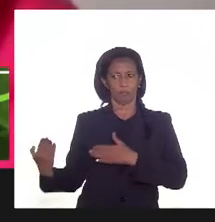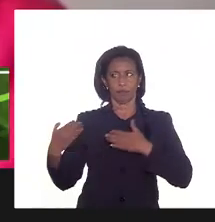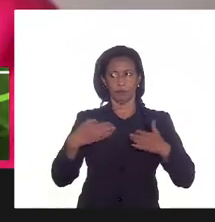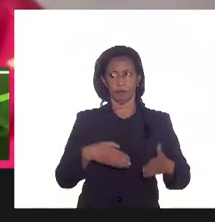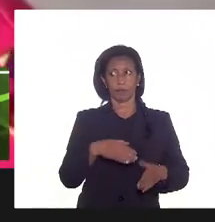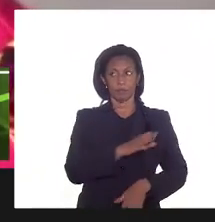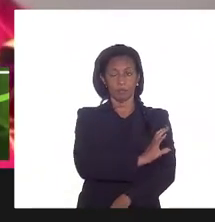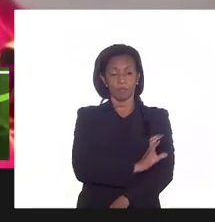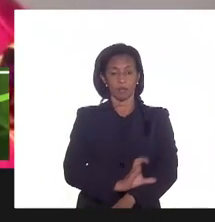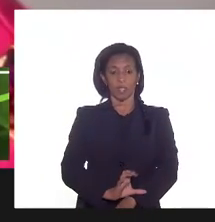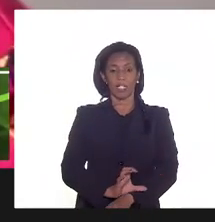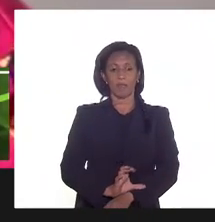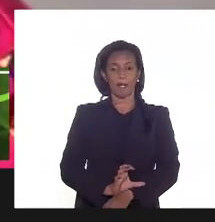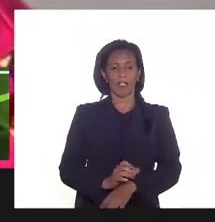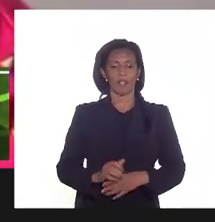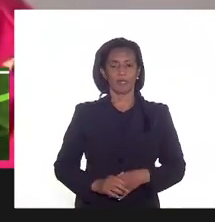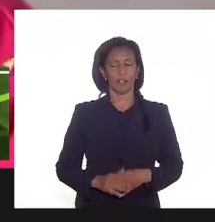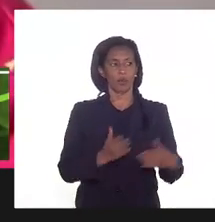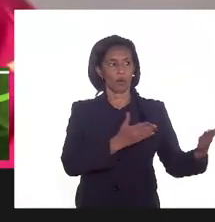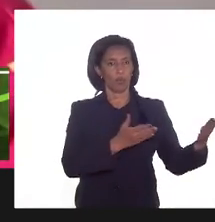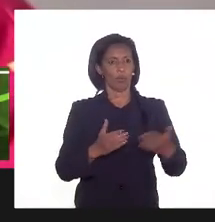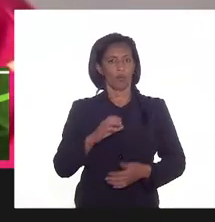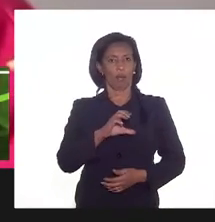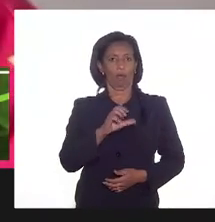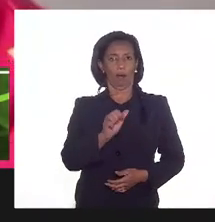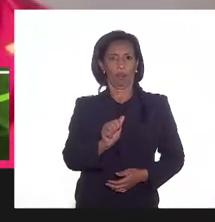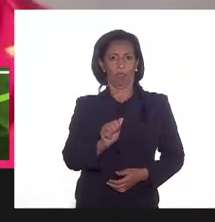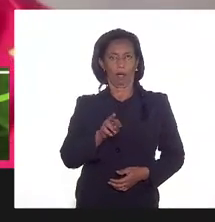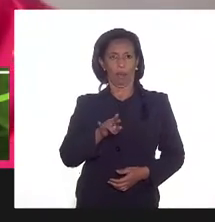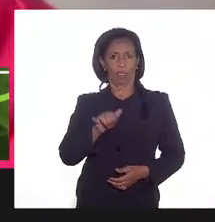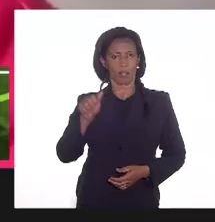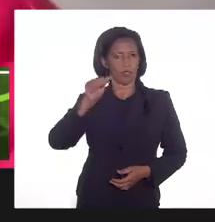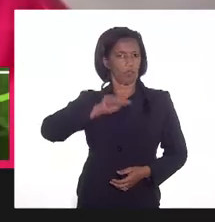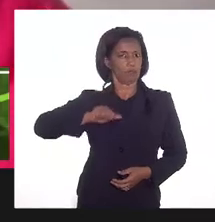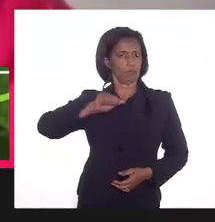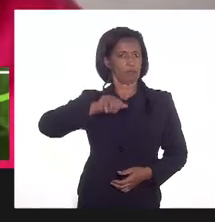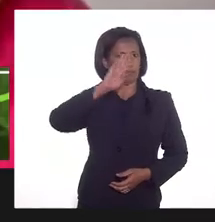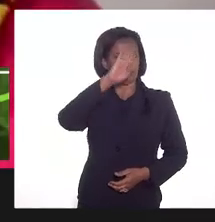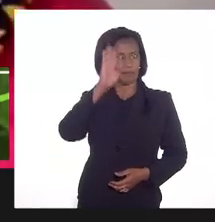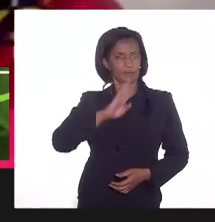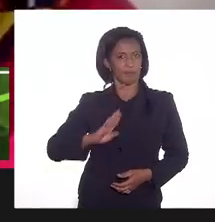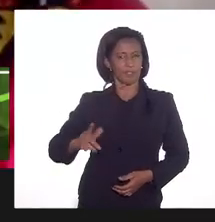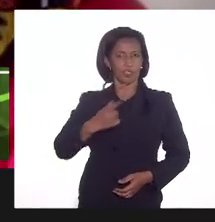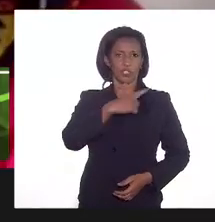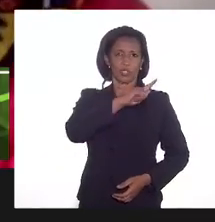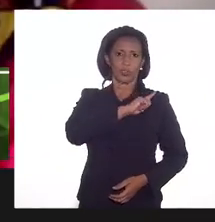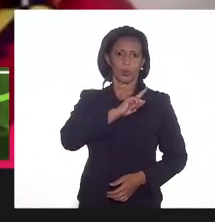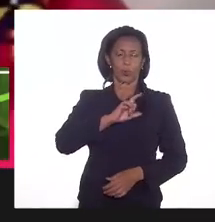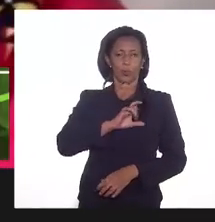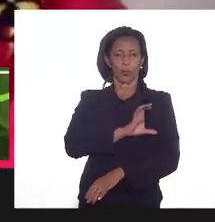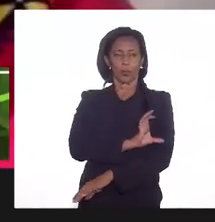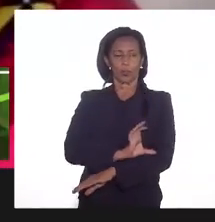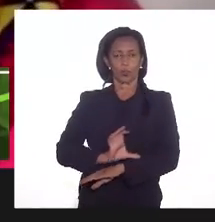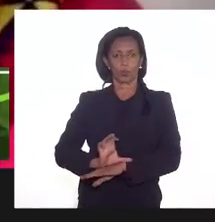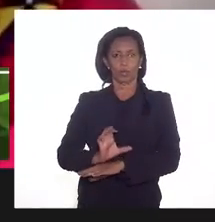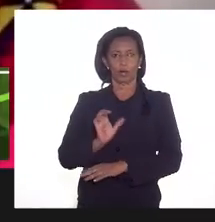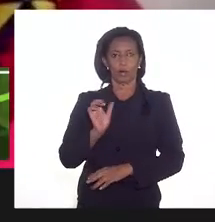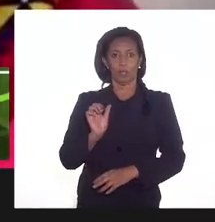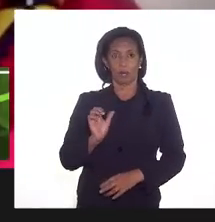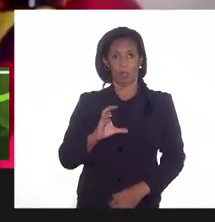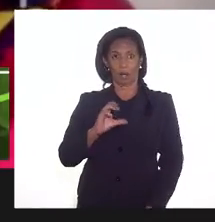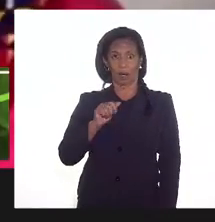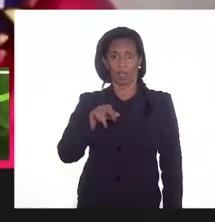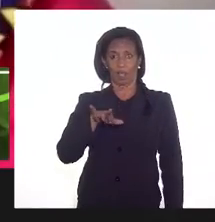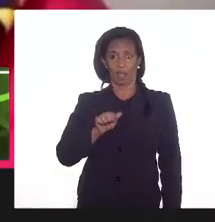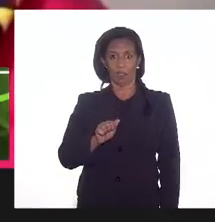chama agora Kátia DeMarco presidente da Associação Brasileira de Gestão Cultural Kátia você tem cinco